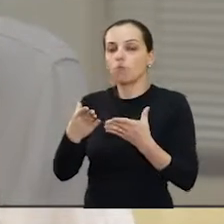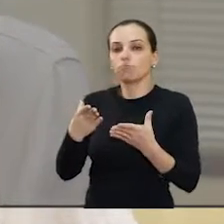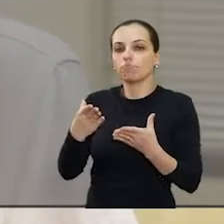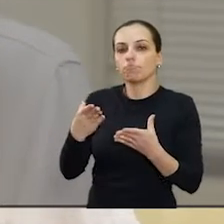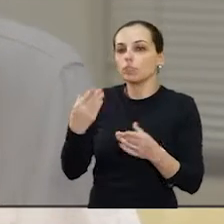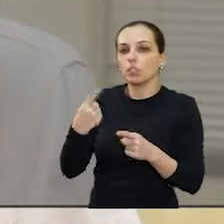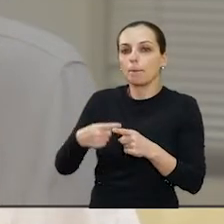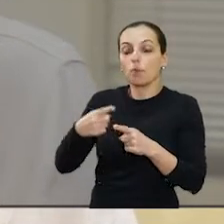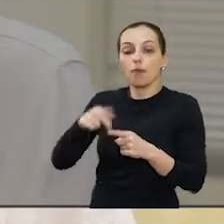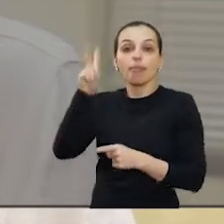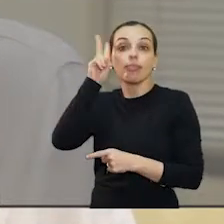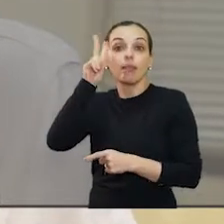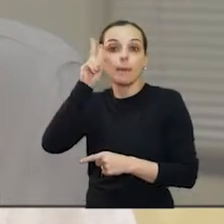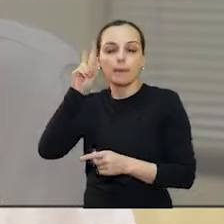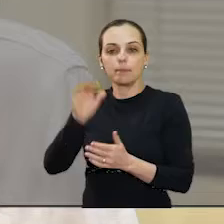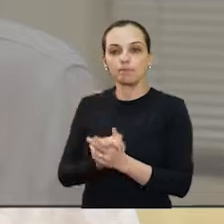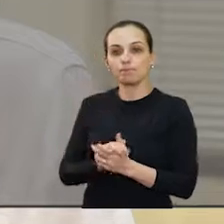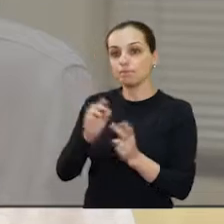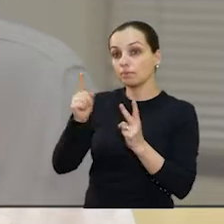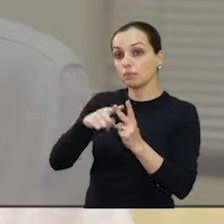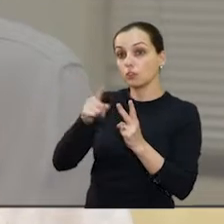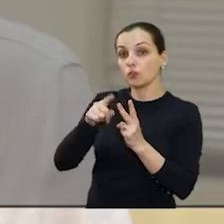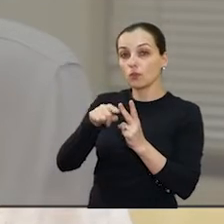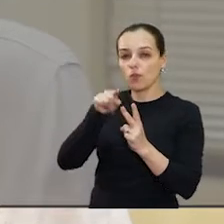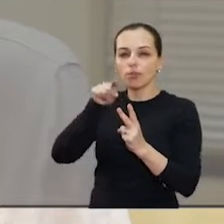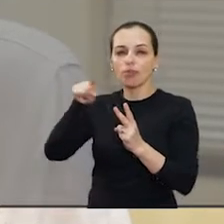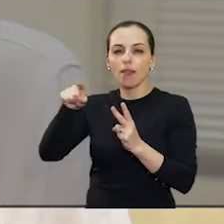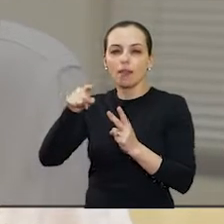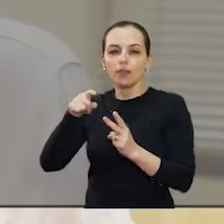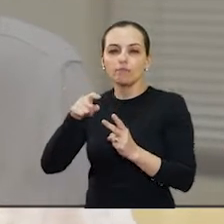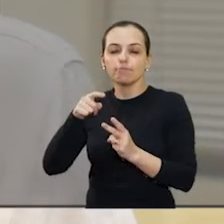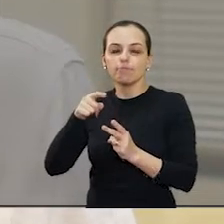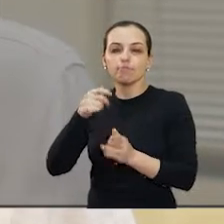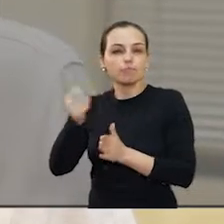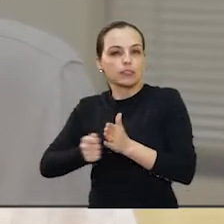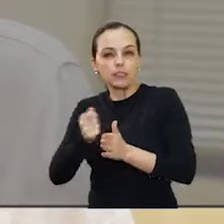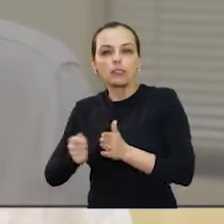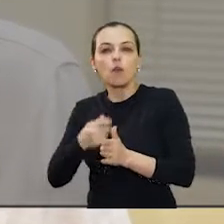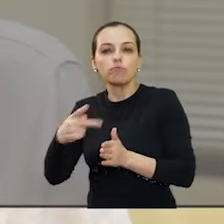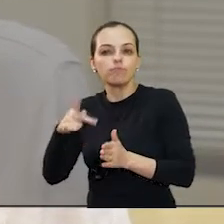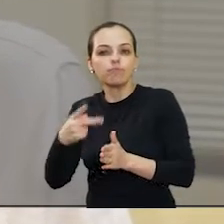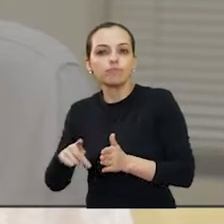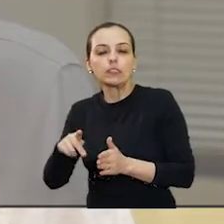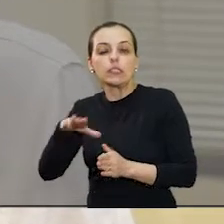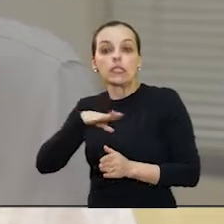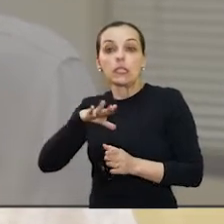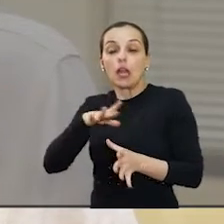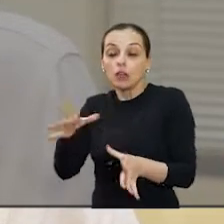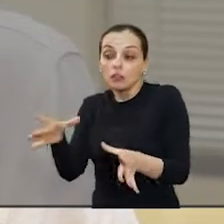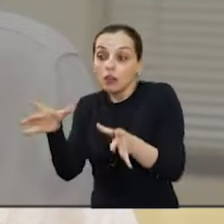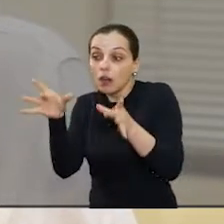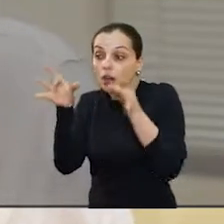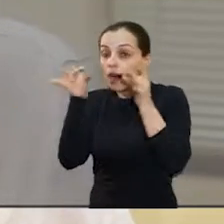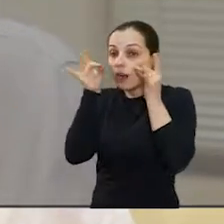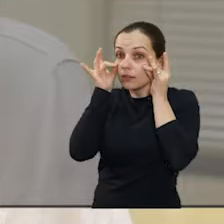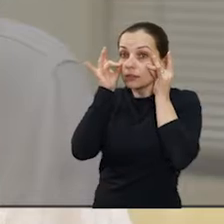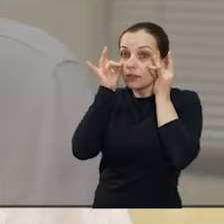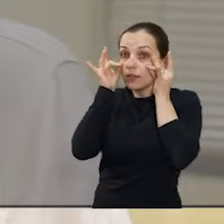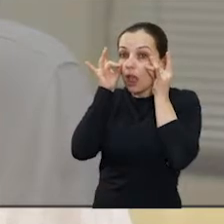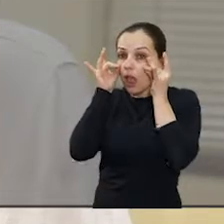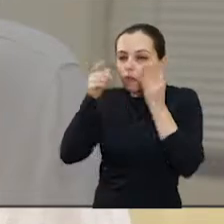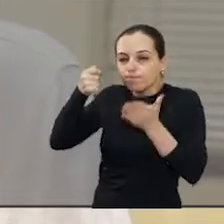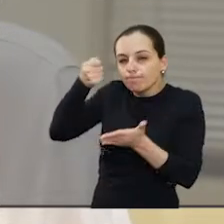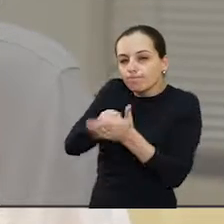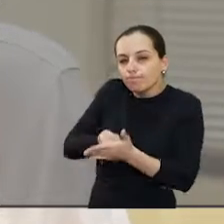disso, tem uma valorização muito grande para todos nós, que é o fato de que meu pai era um